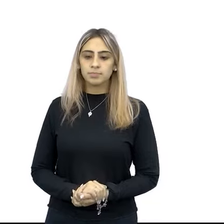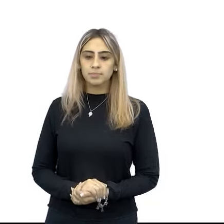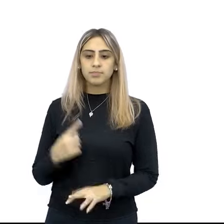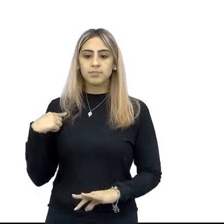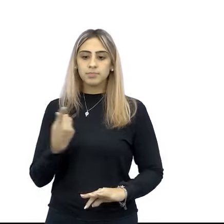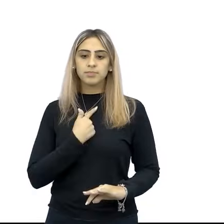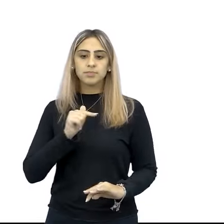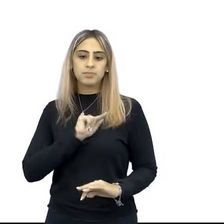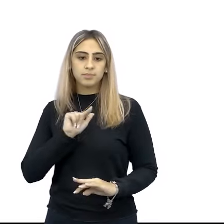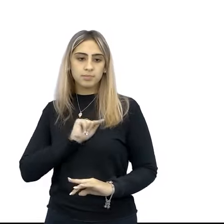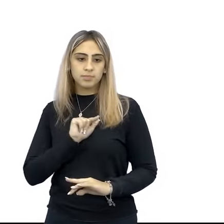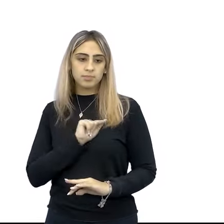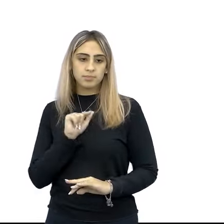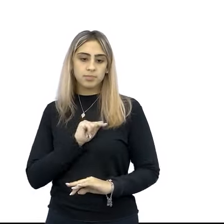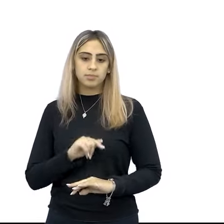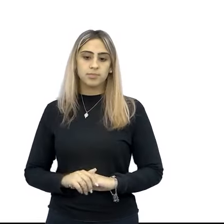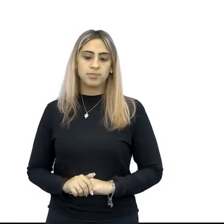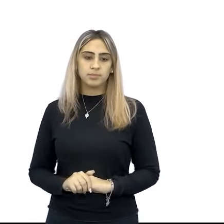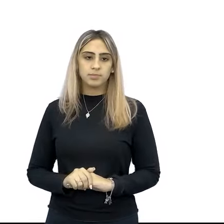nós temos aí